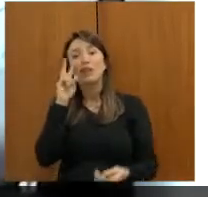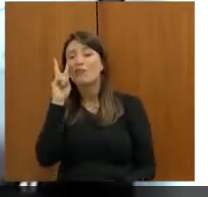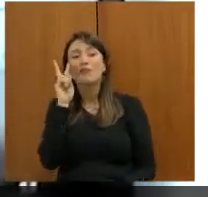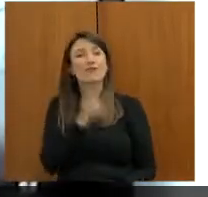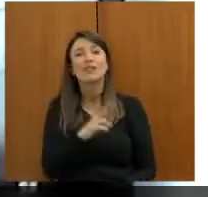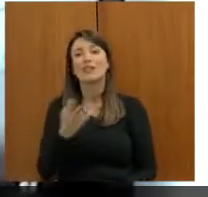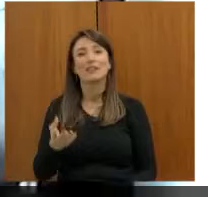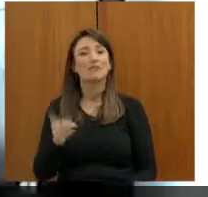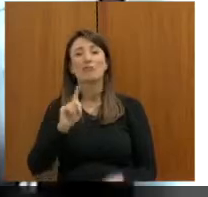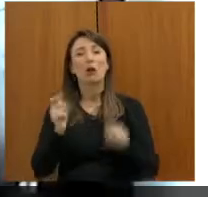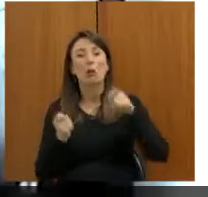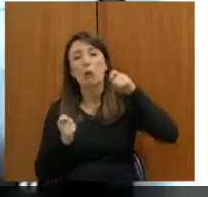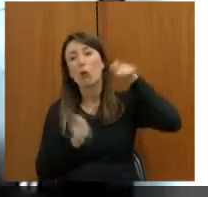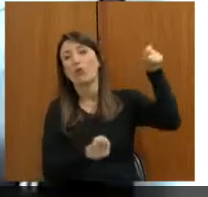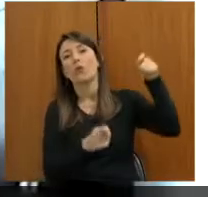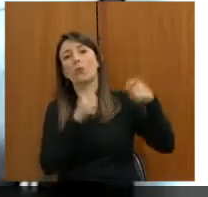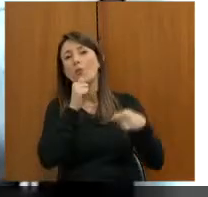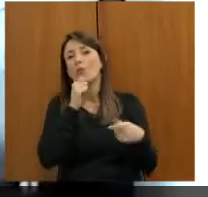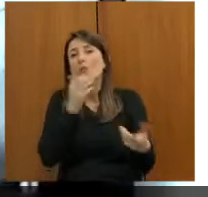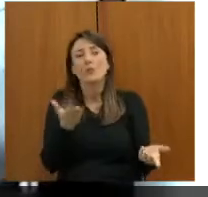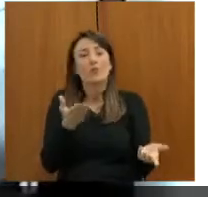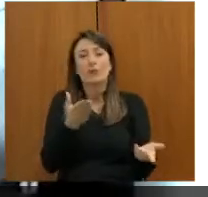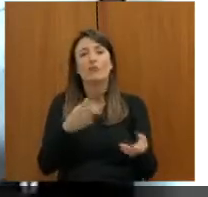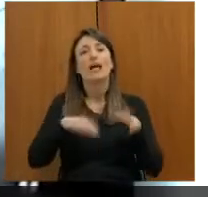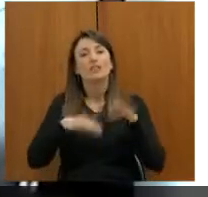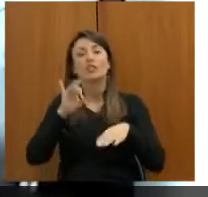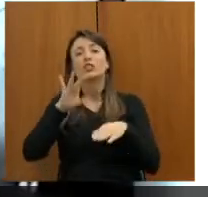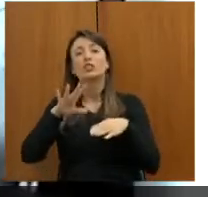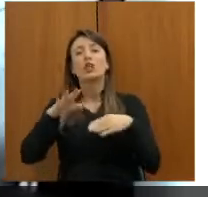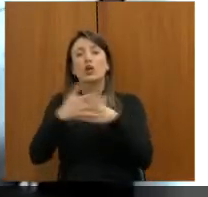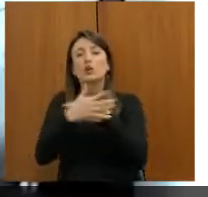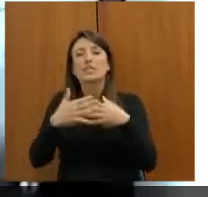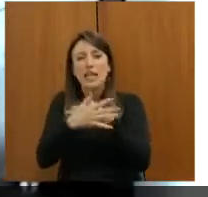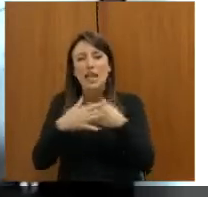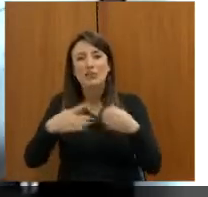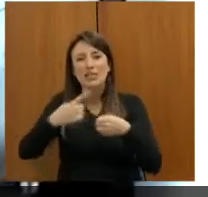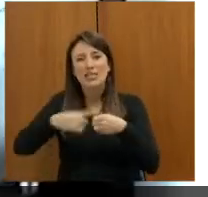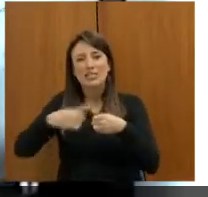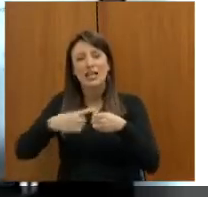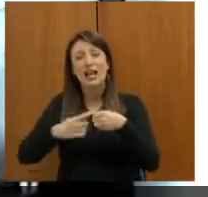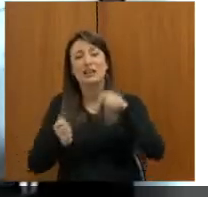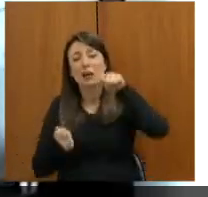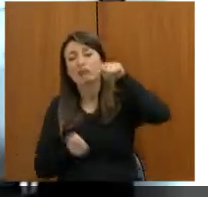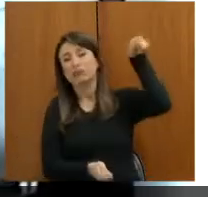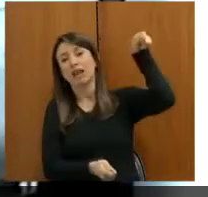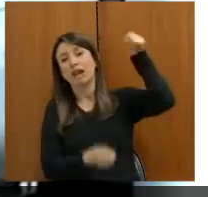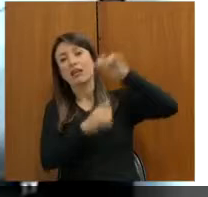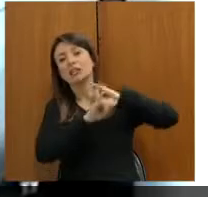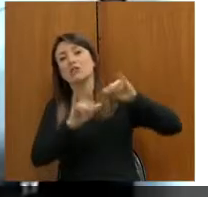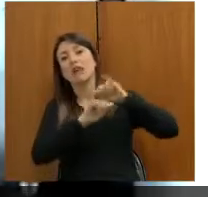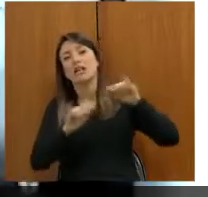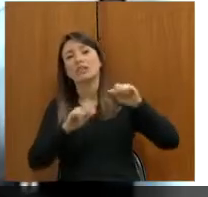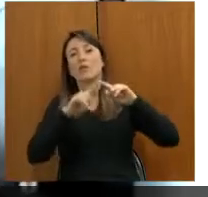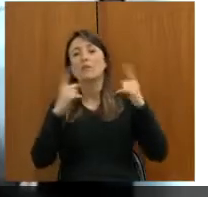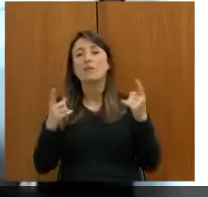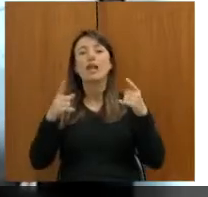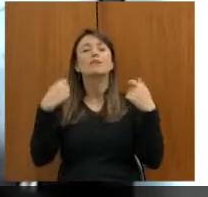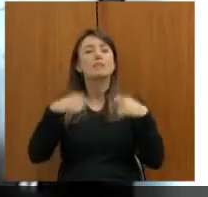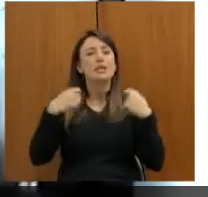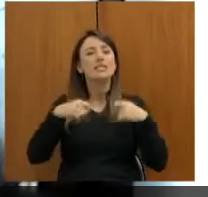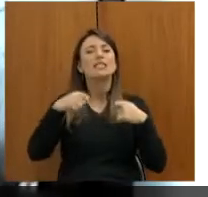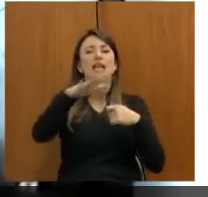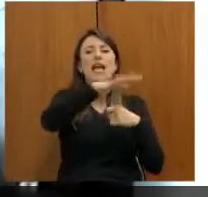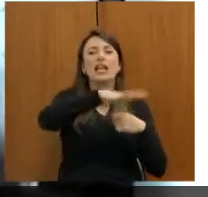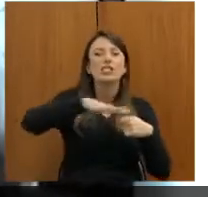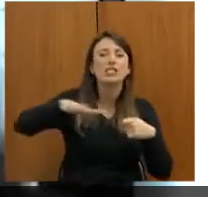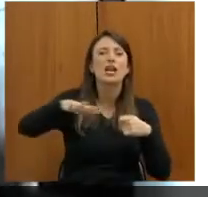geralmente também quando são são apenas um centro e nós precisamos que a região periférica também tem as festas as